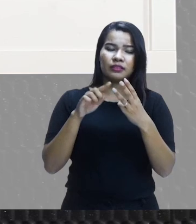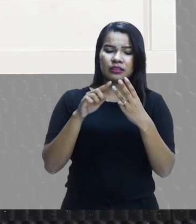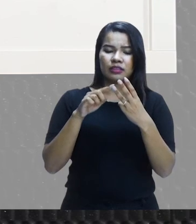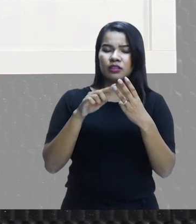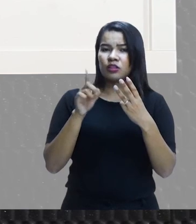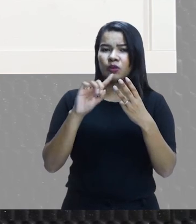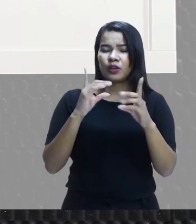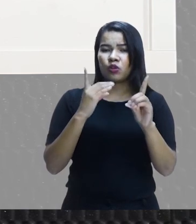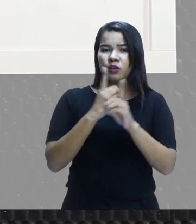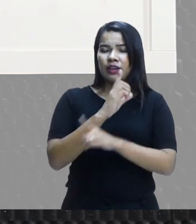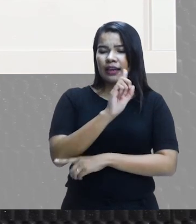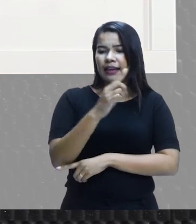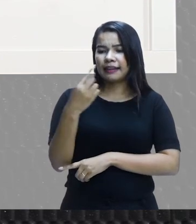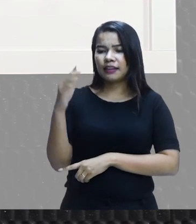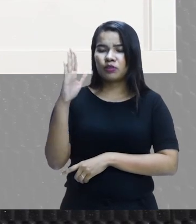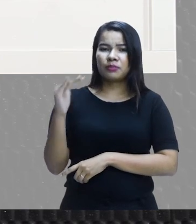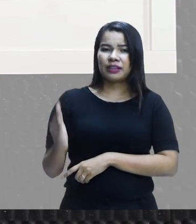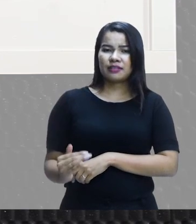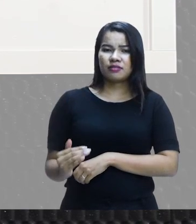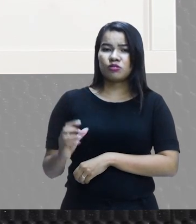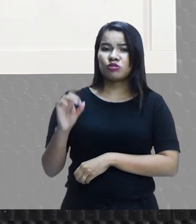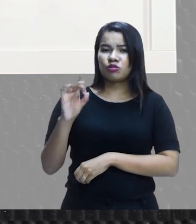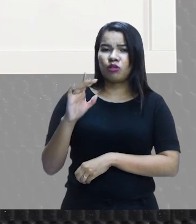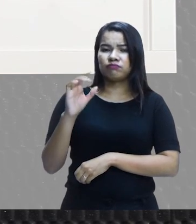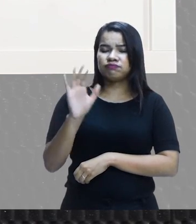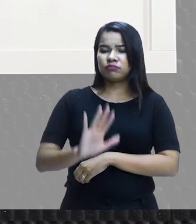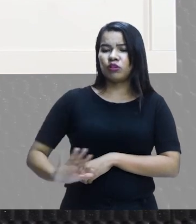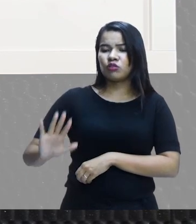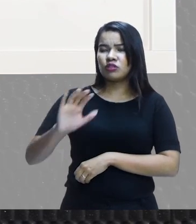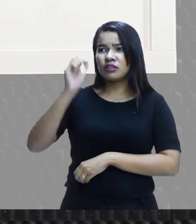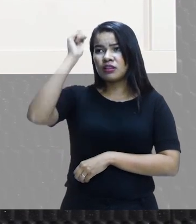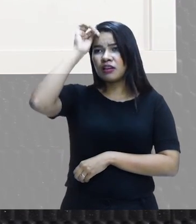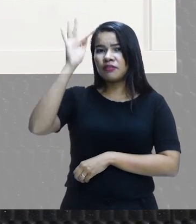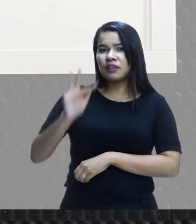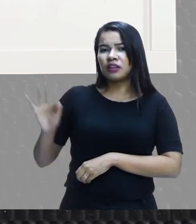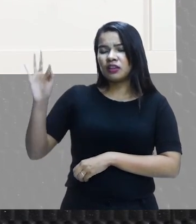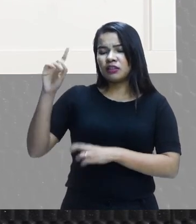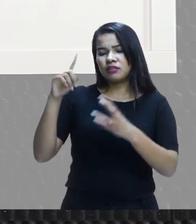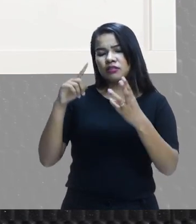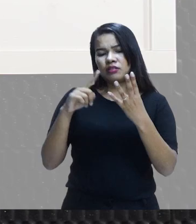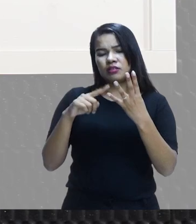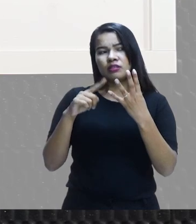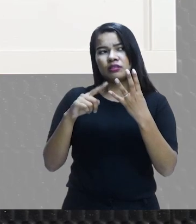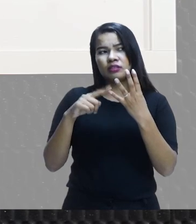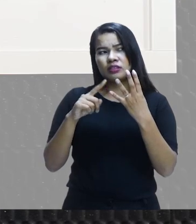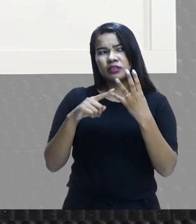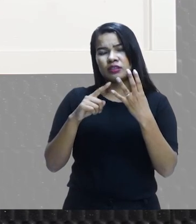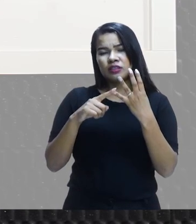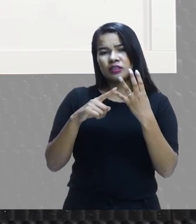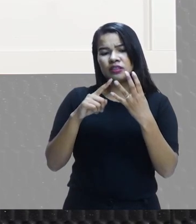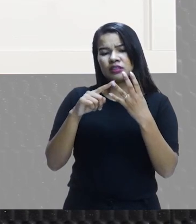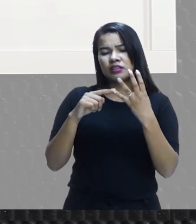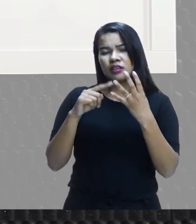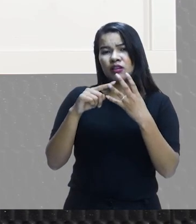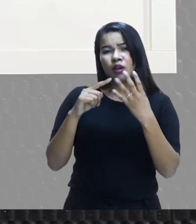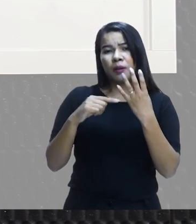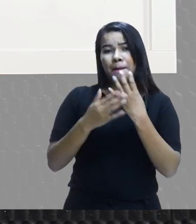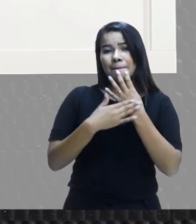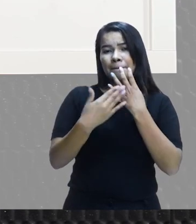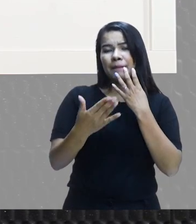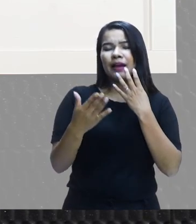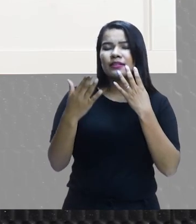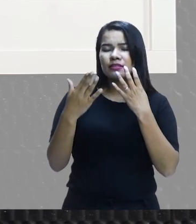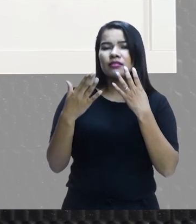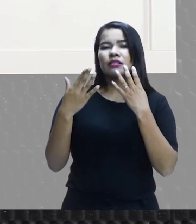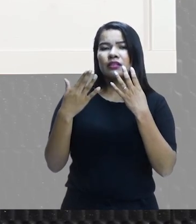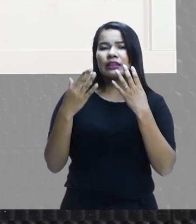aqui, ele é encontrado no continente africano. E a malária também, tá ok? Esse chamado Plasmodium malaria e o ovalae são as formas mais